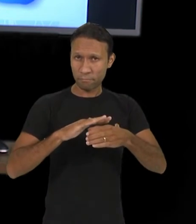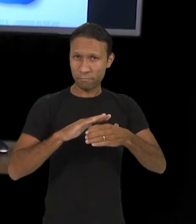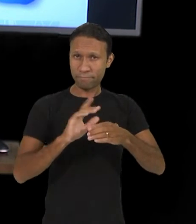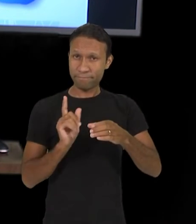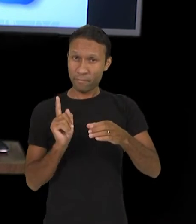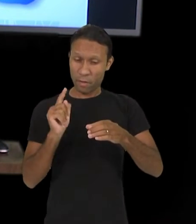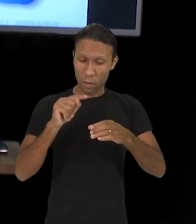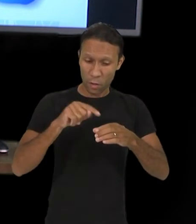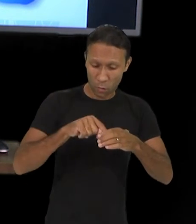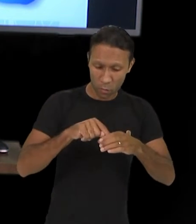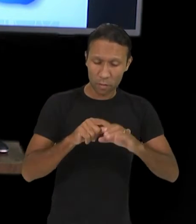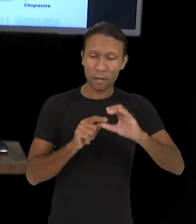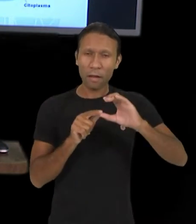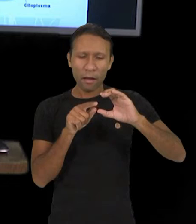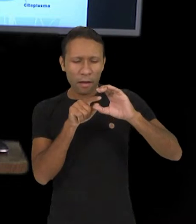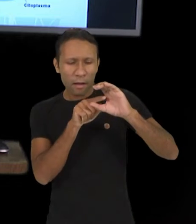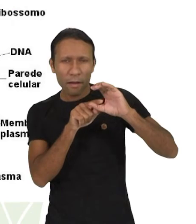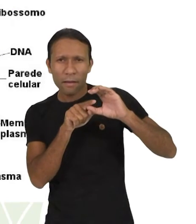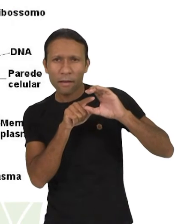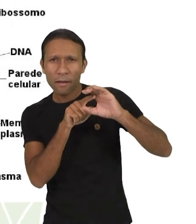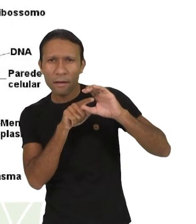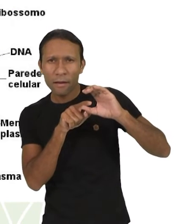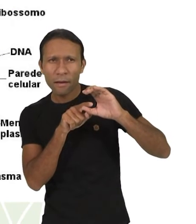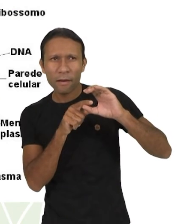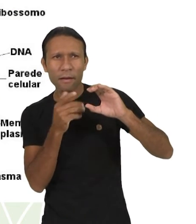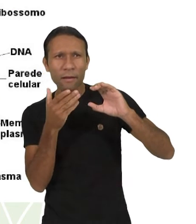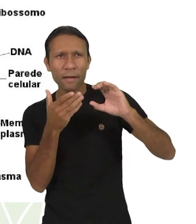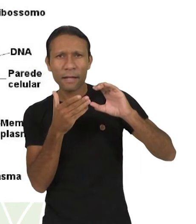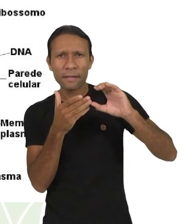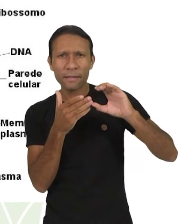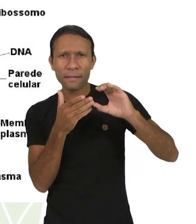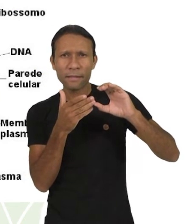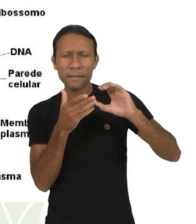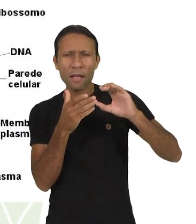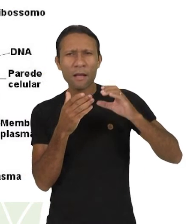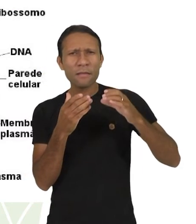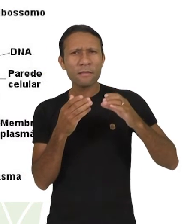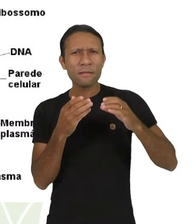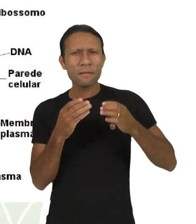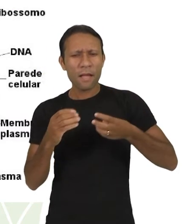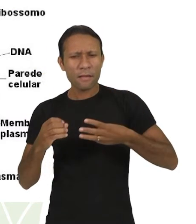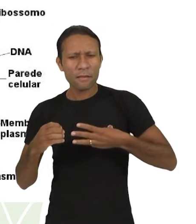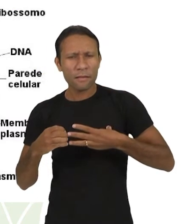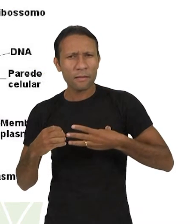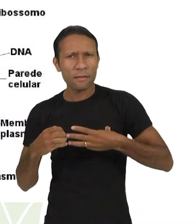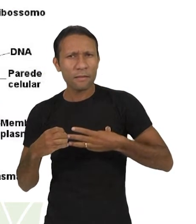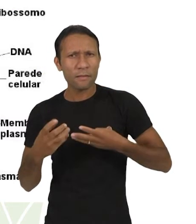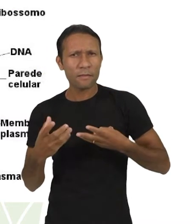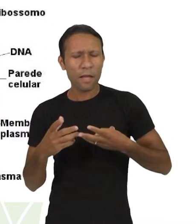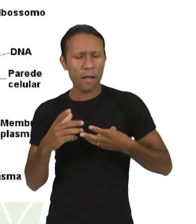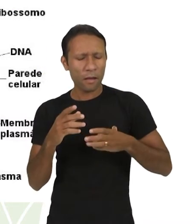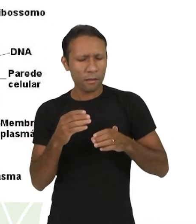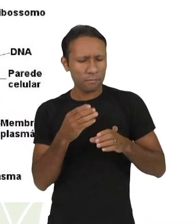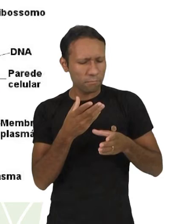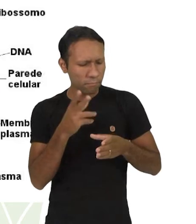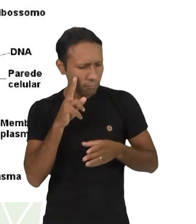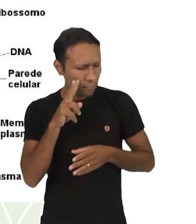que é importante lembrar que quando você chega em células, você vai perceber que você tem